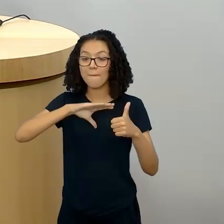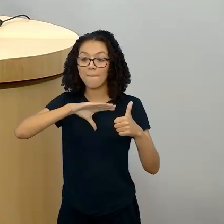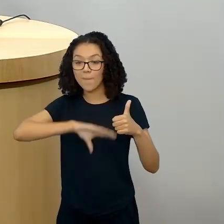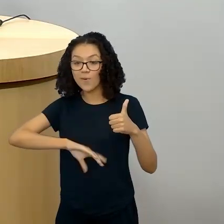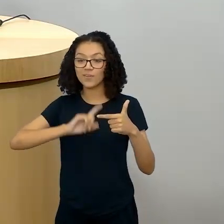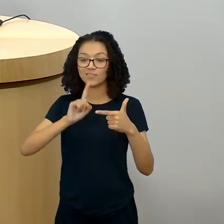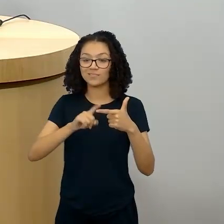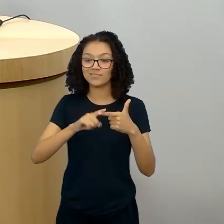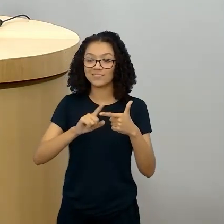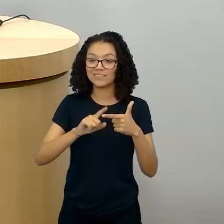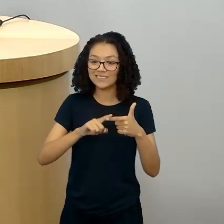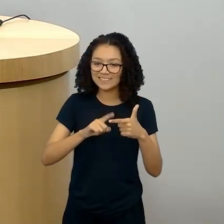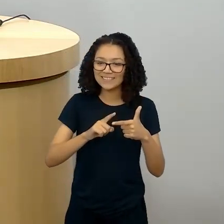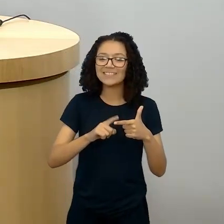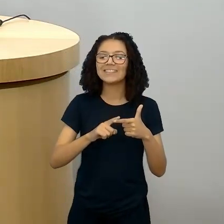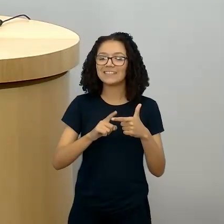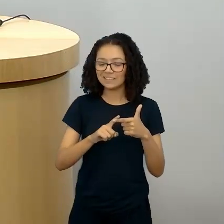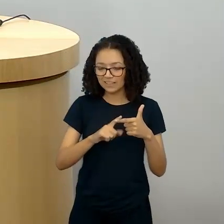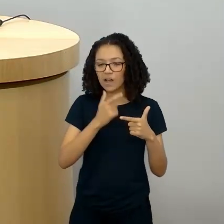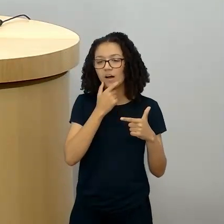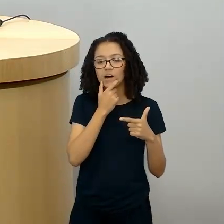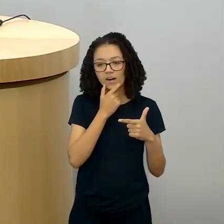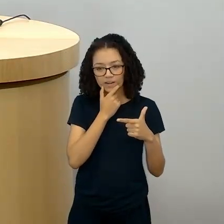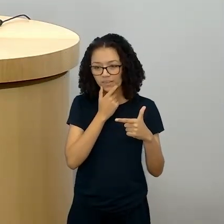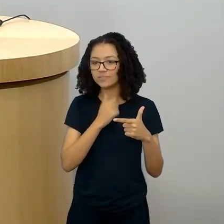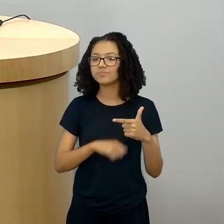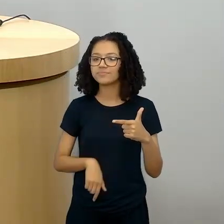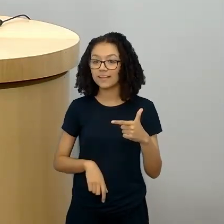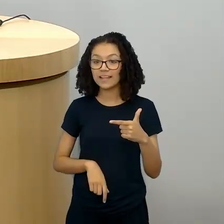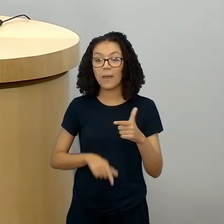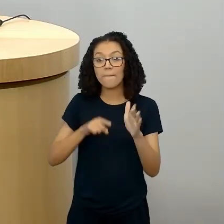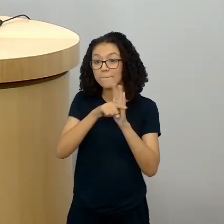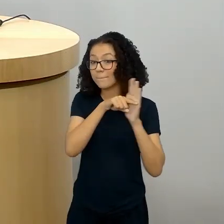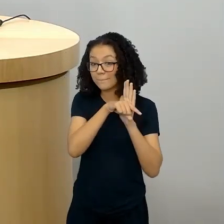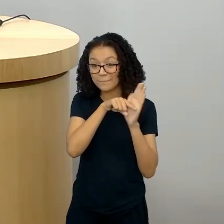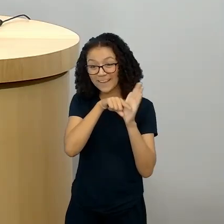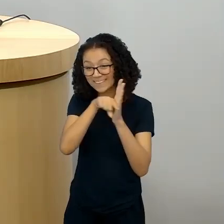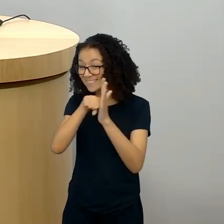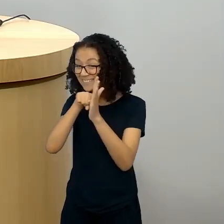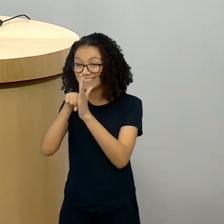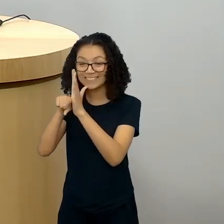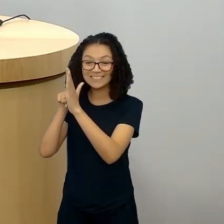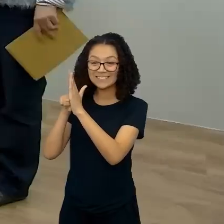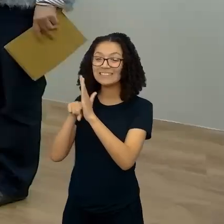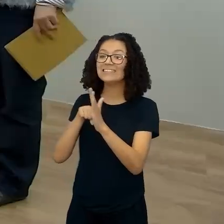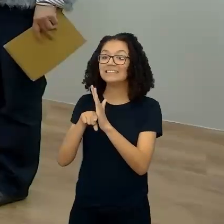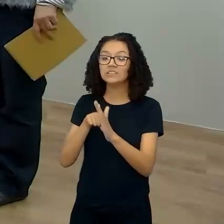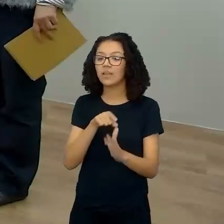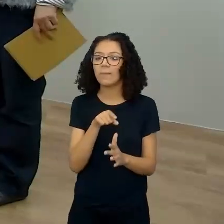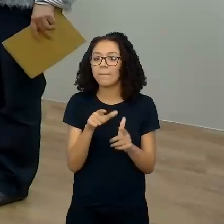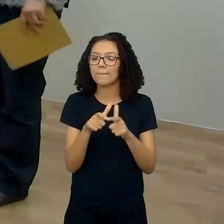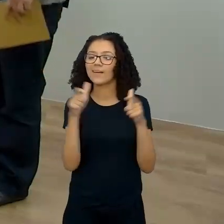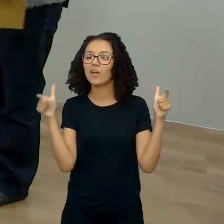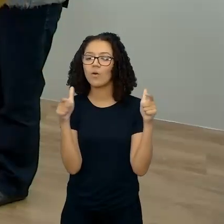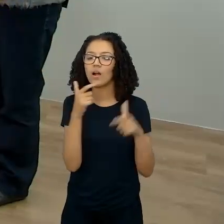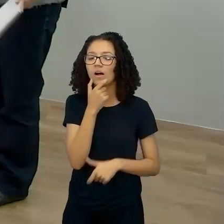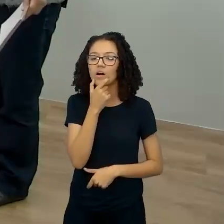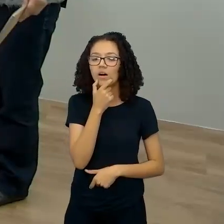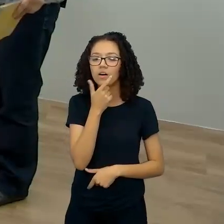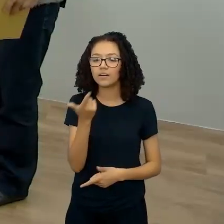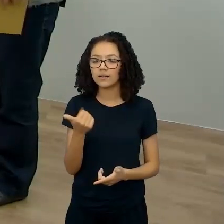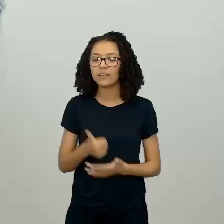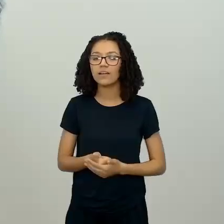tem que saber inglês. E a segunda língua. Sem inglês, você não consegue quase nada. Então, é muito importante.